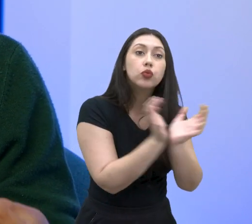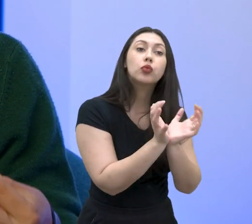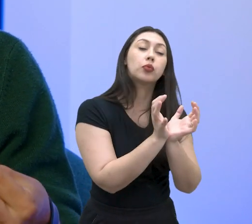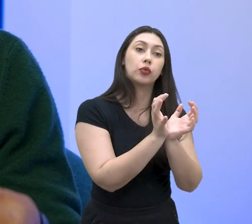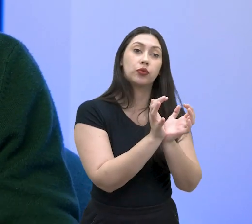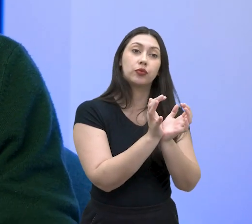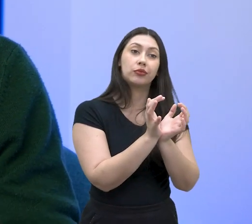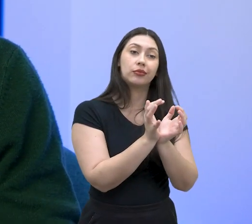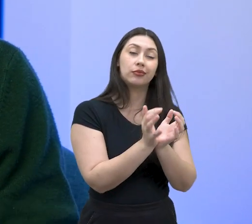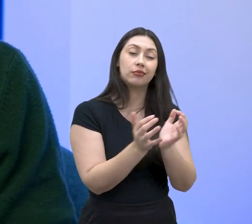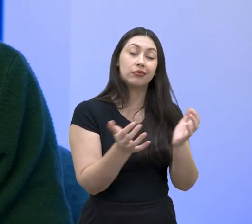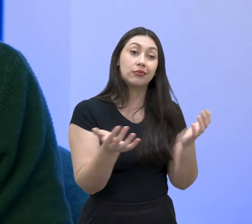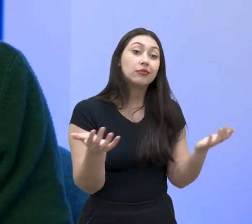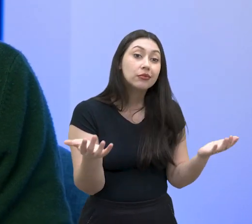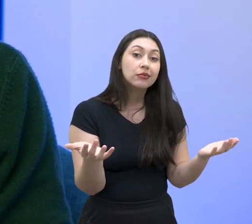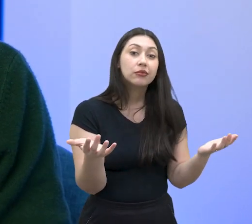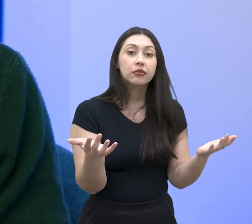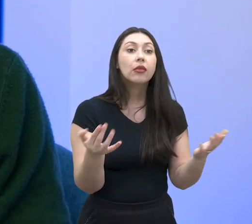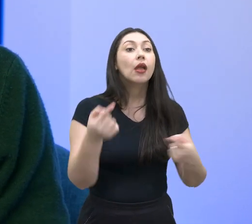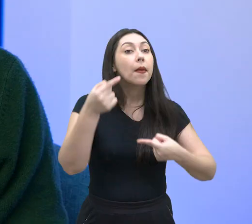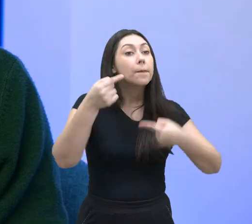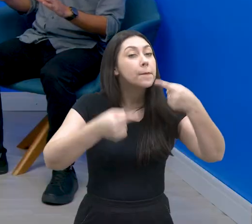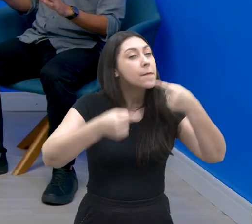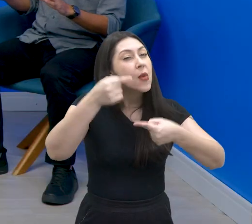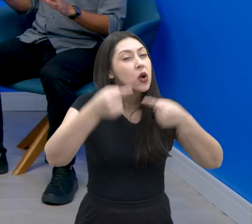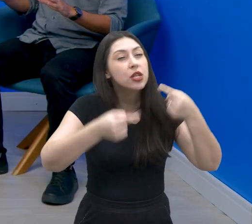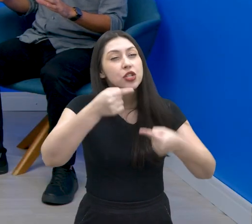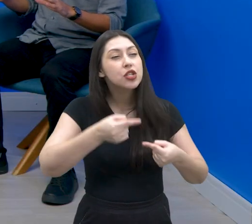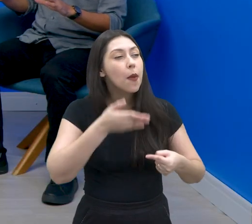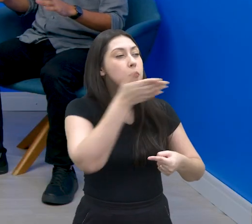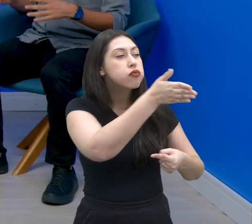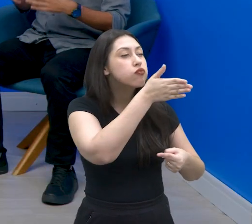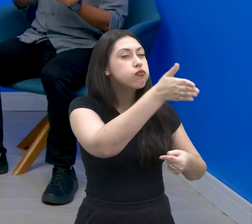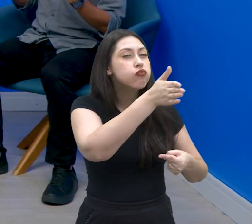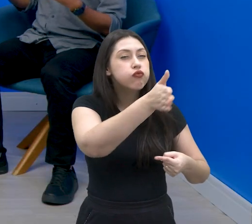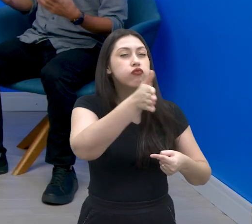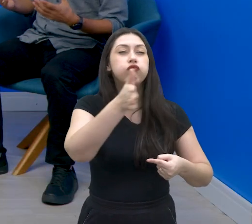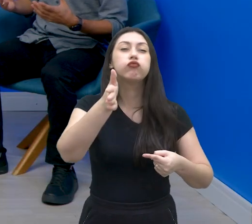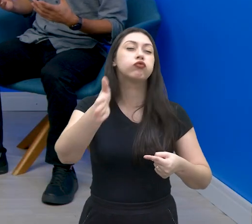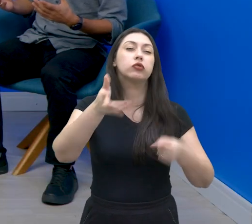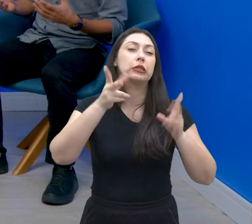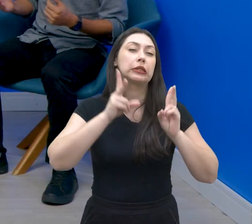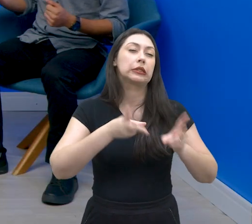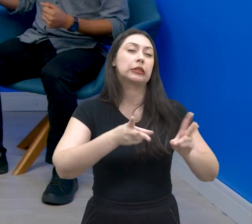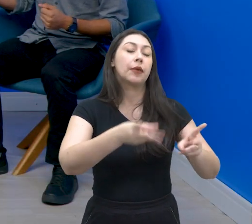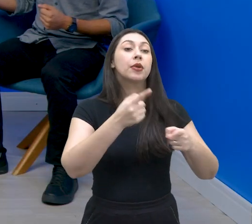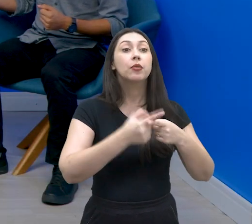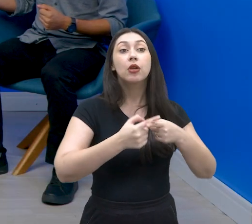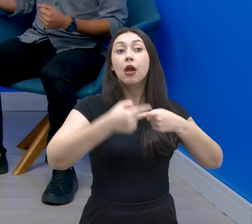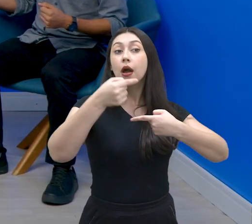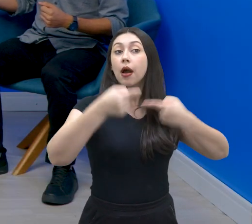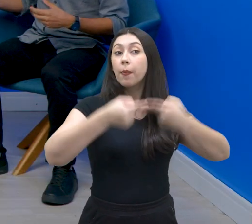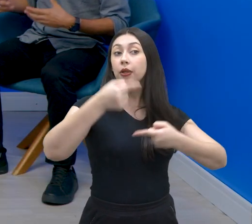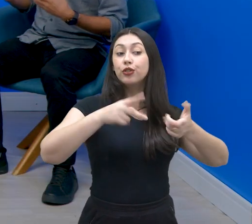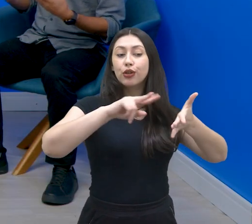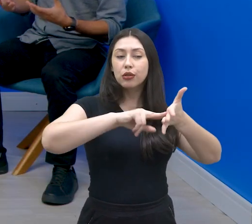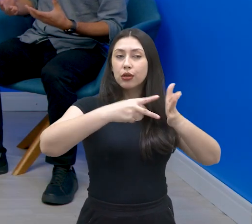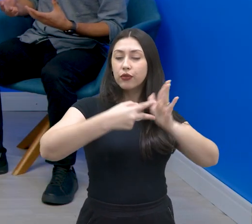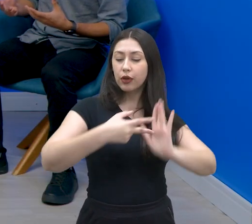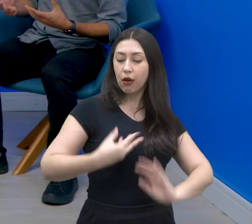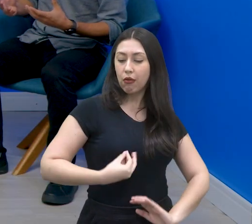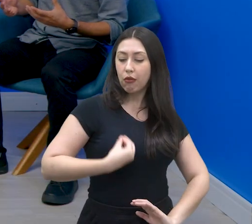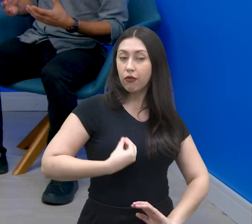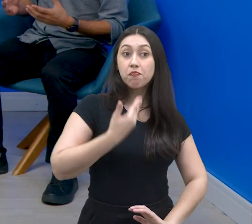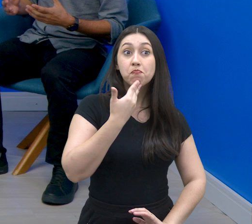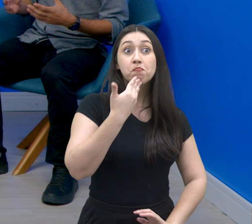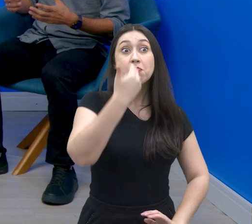sobre melhorar a vida de todo mundo. A gente percebeu que a política está em todos os momentos da nossa vida, como você falou. E a pergunta que